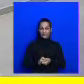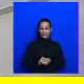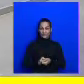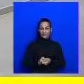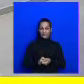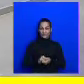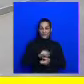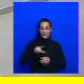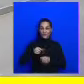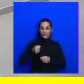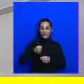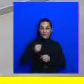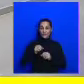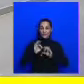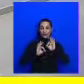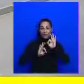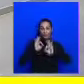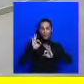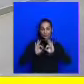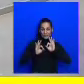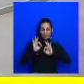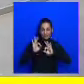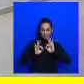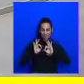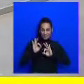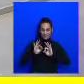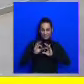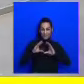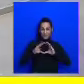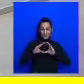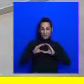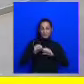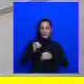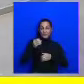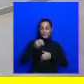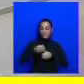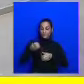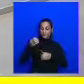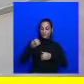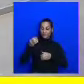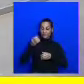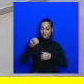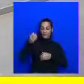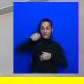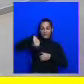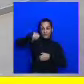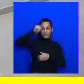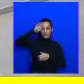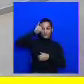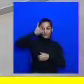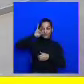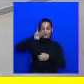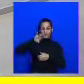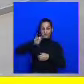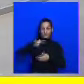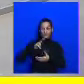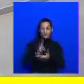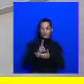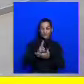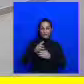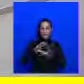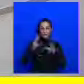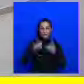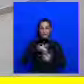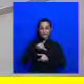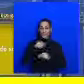As dezenas sorteadas na Timemania serão recolhidas. As bolas serão recolocadas no suporte em cima do mesmo globo para o sorteio do